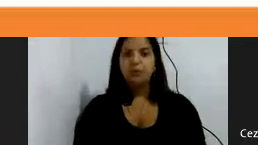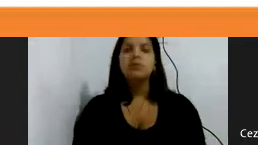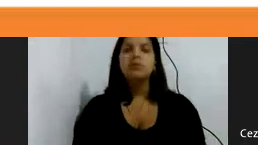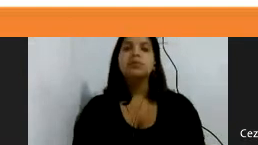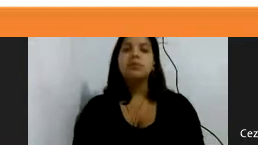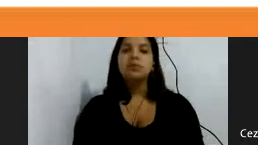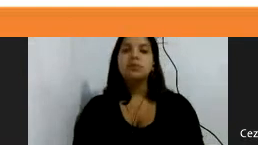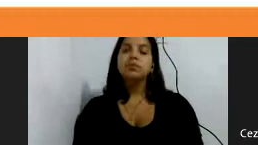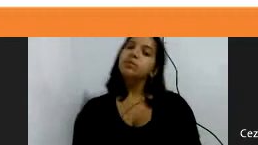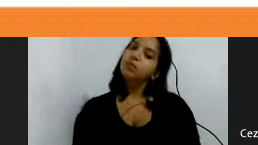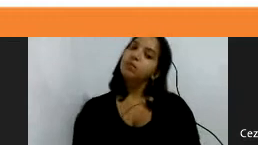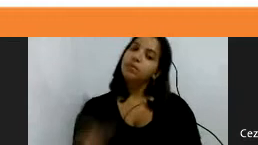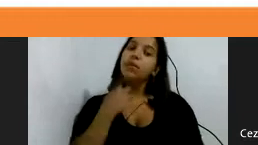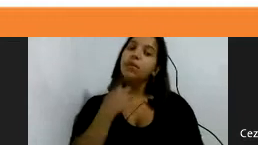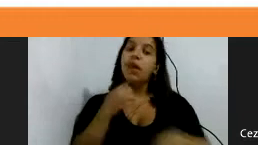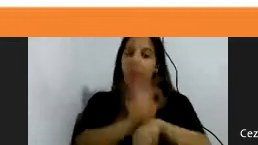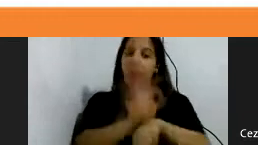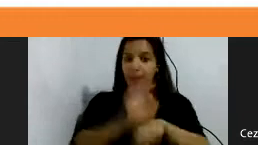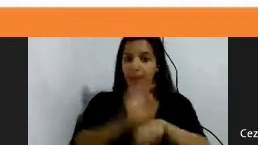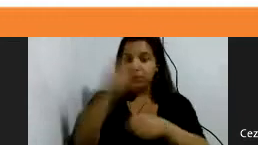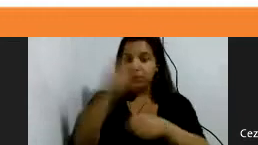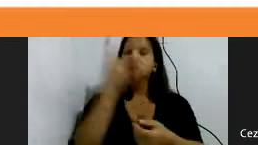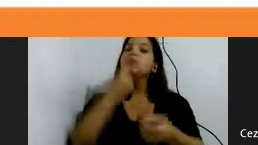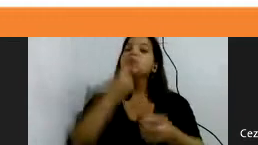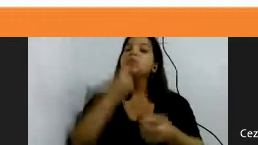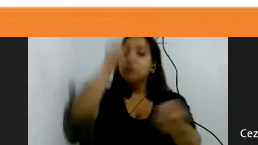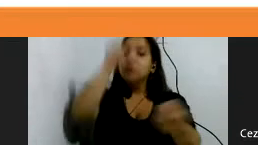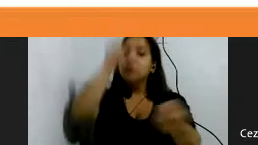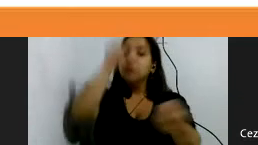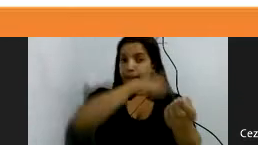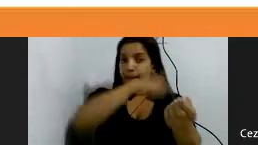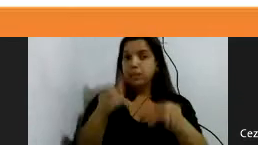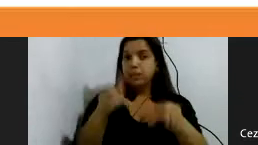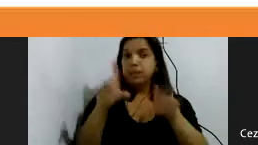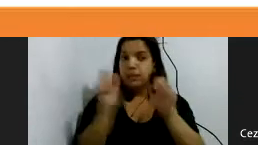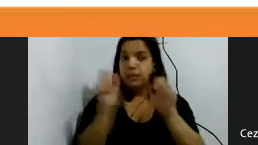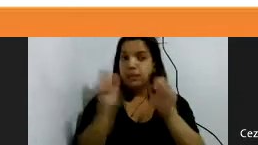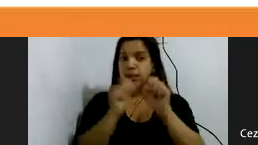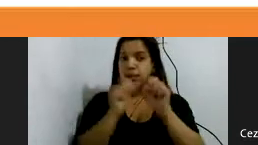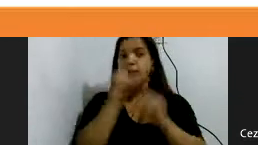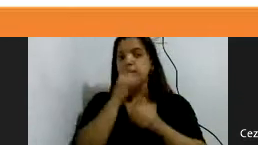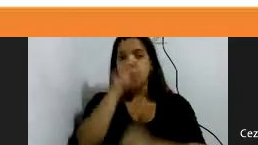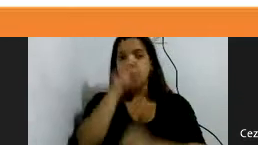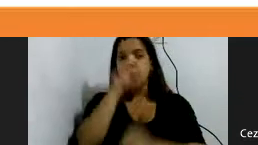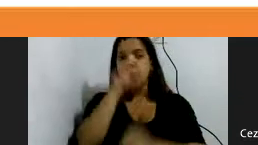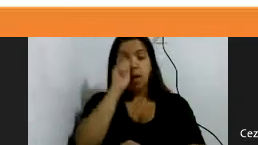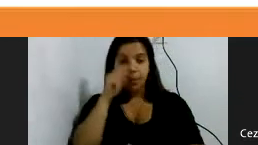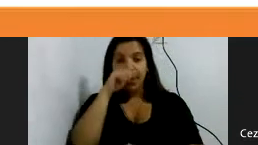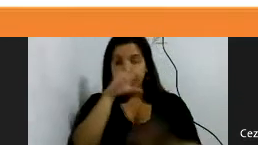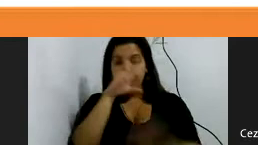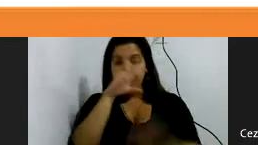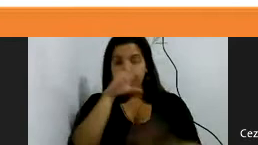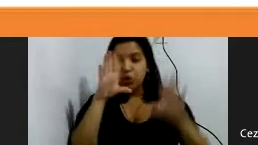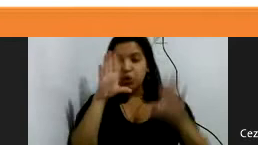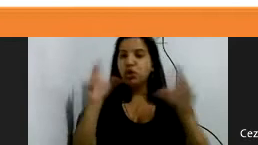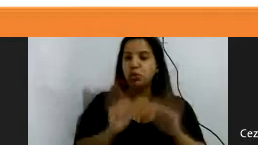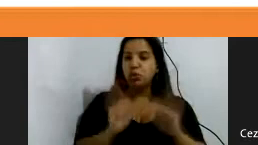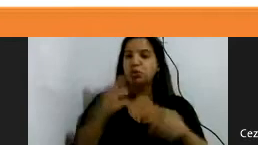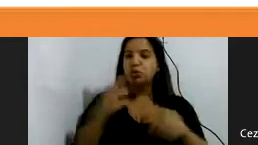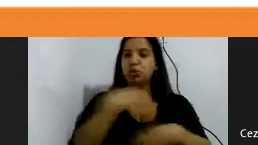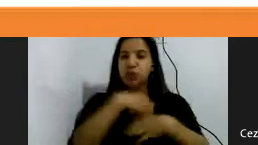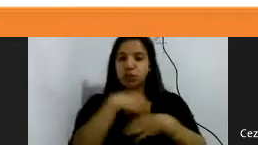Então, a transfusão das hemácias, ela deve ser considerada nas seguintes situações: anemia aguda, para aliviar sintoma relacionado